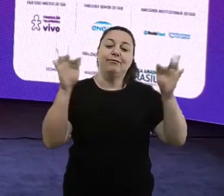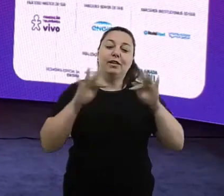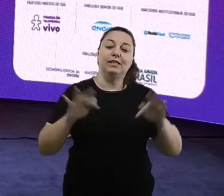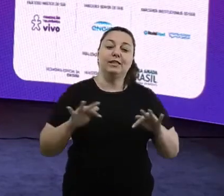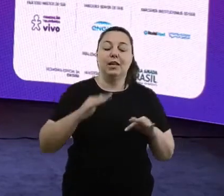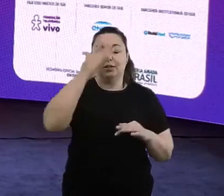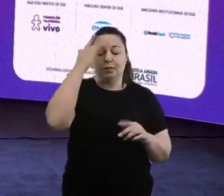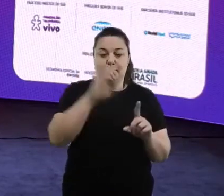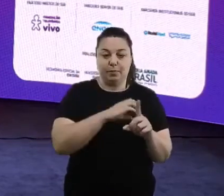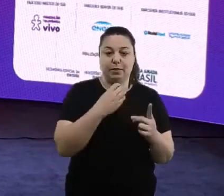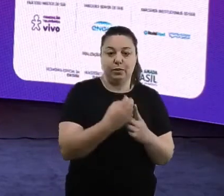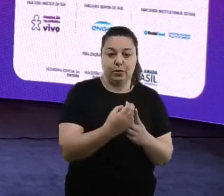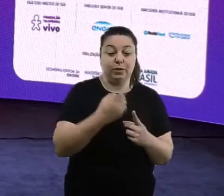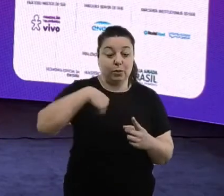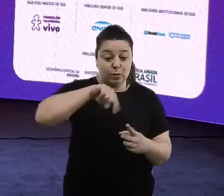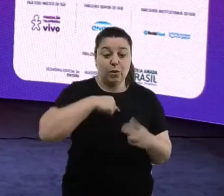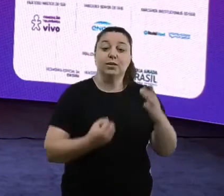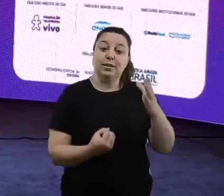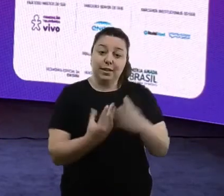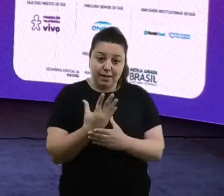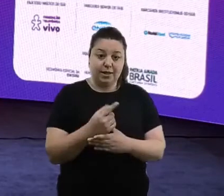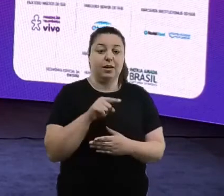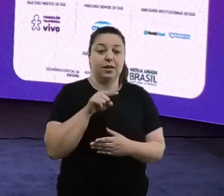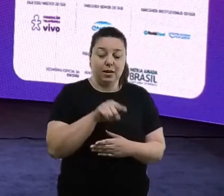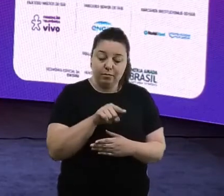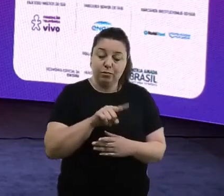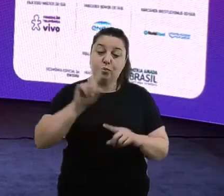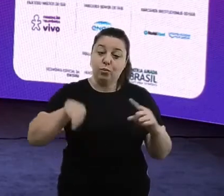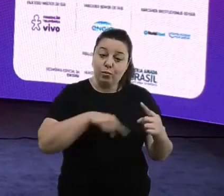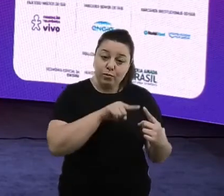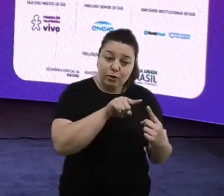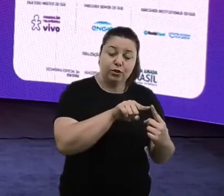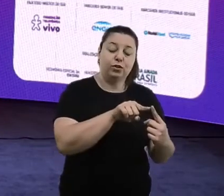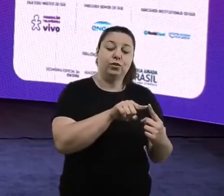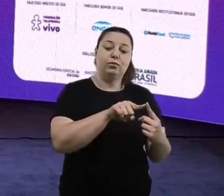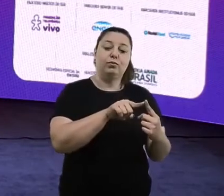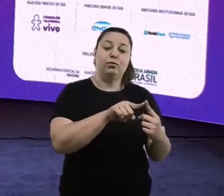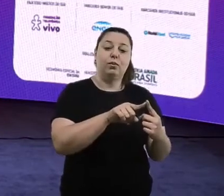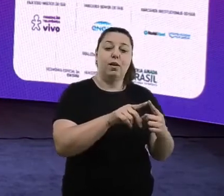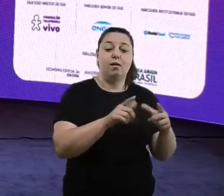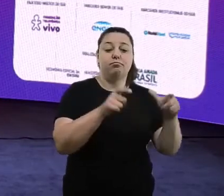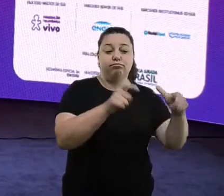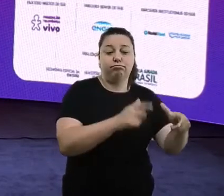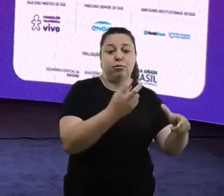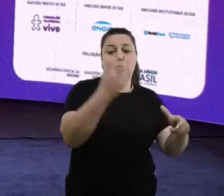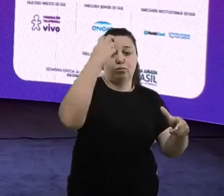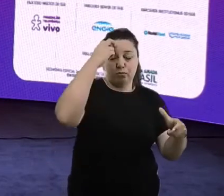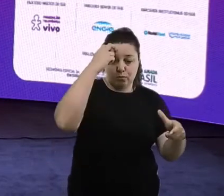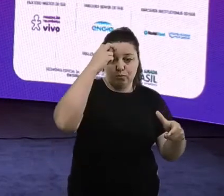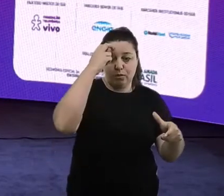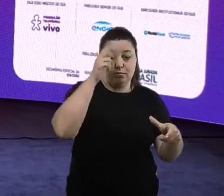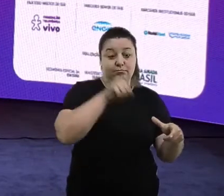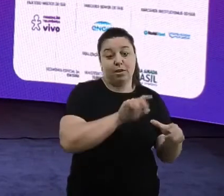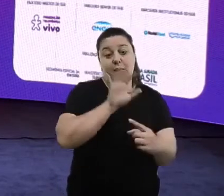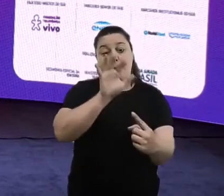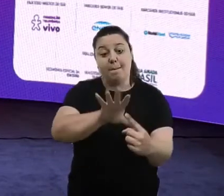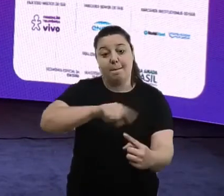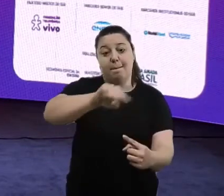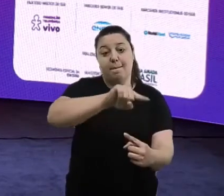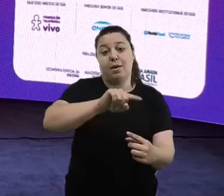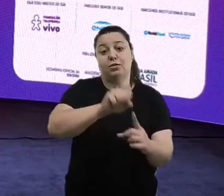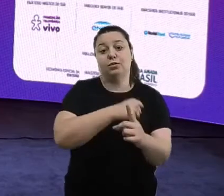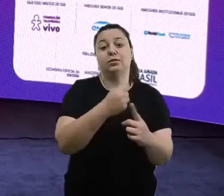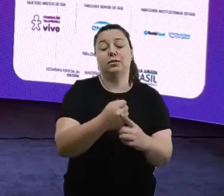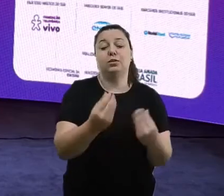desenvolveu esse indicador especificamente para as casas de cultura, onde a gente tinha 33 indicadores distribuídos